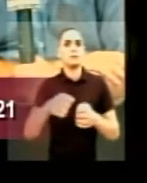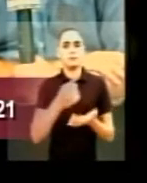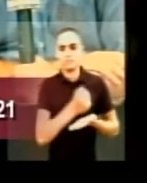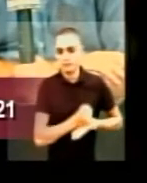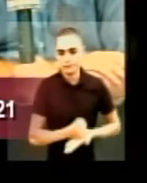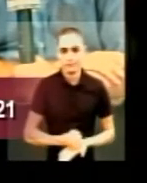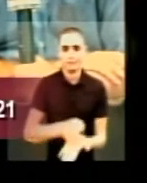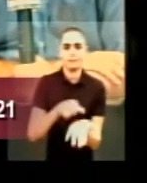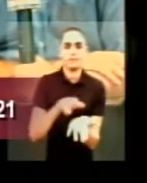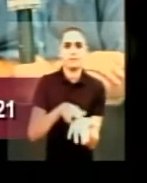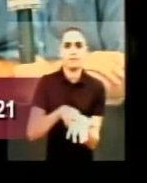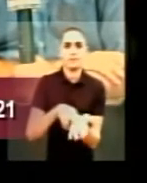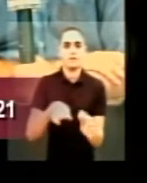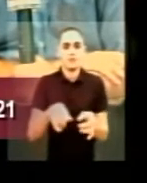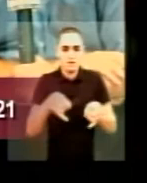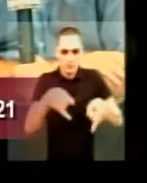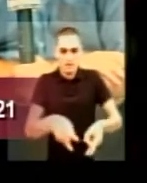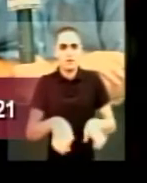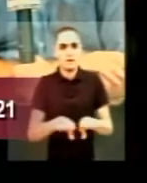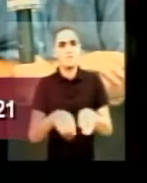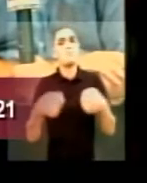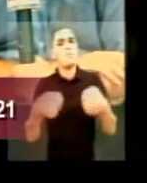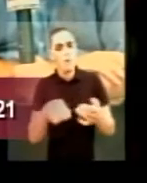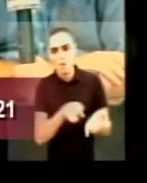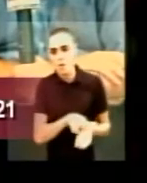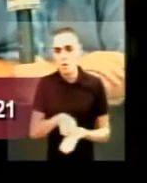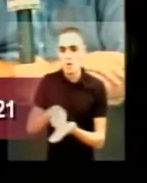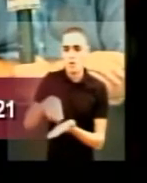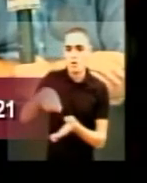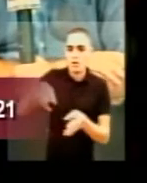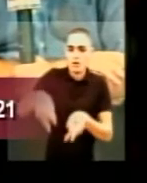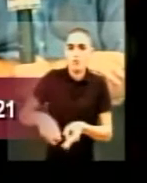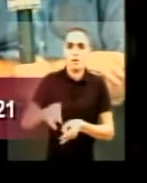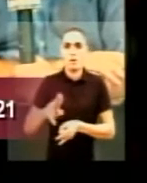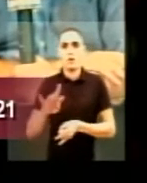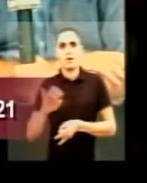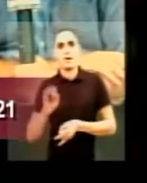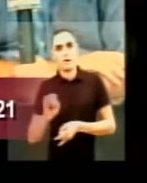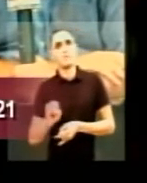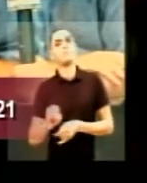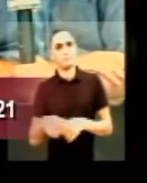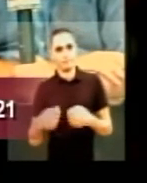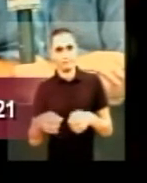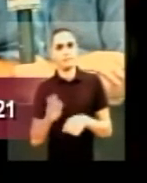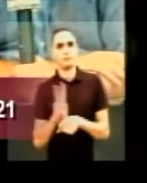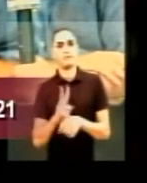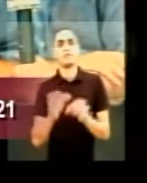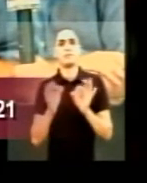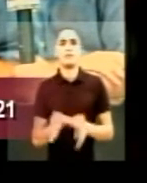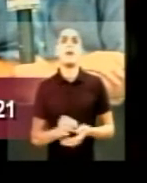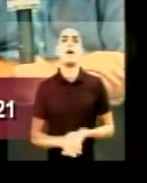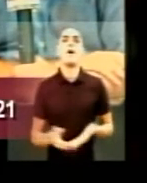internação, UTI e tem evolução mais desfavorável. Nós temos hoje